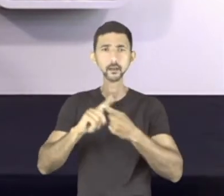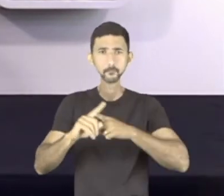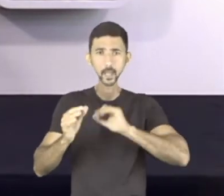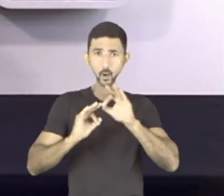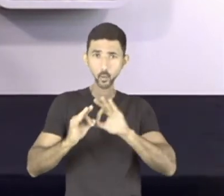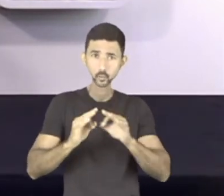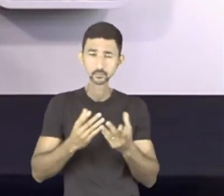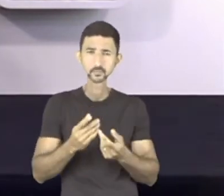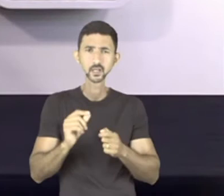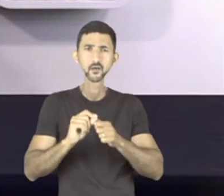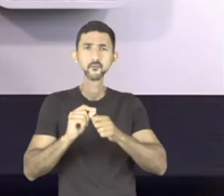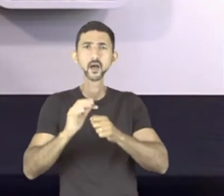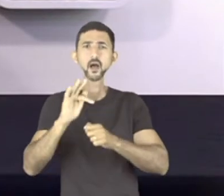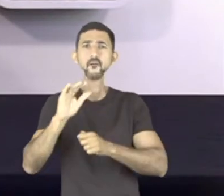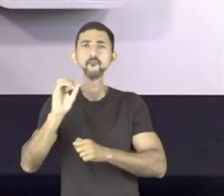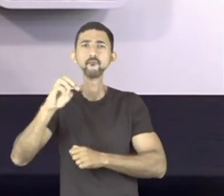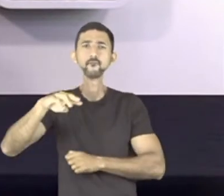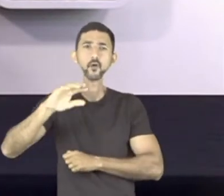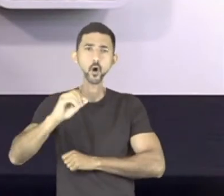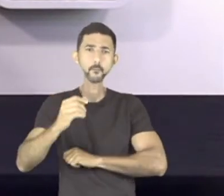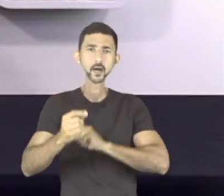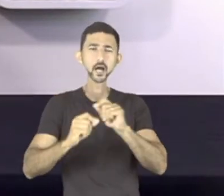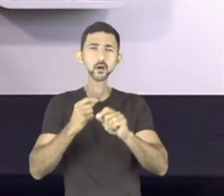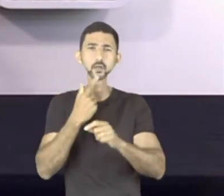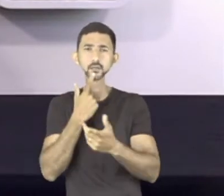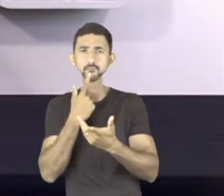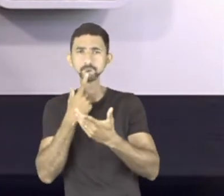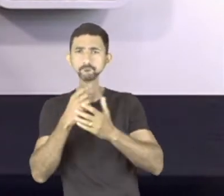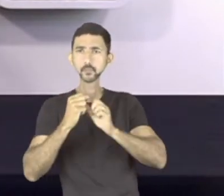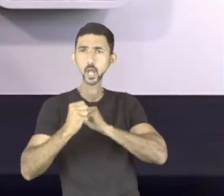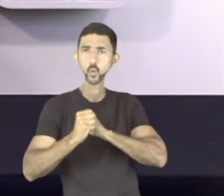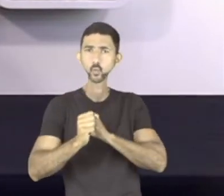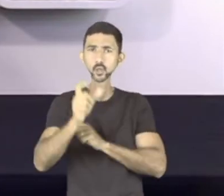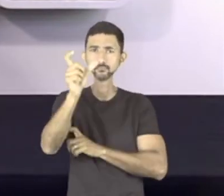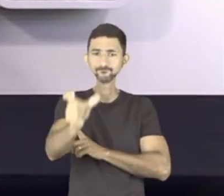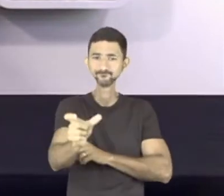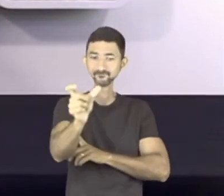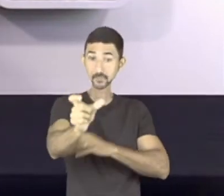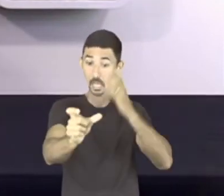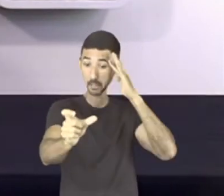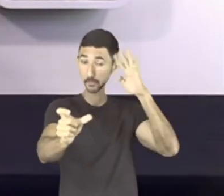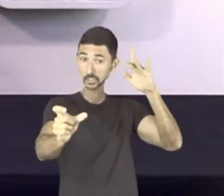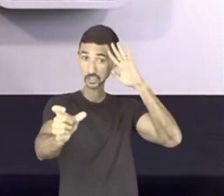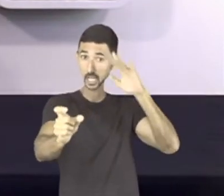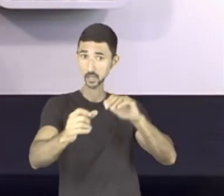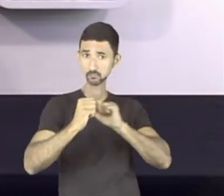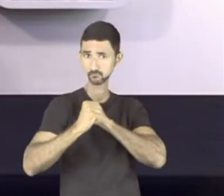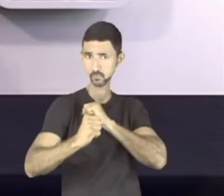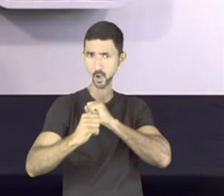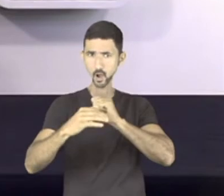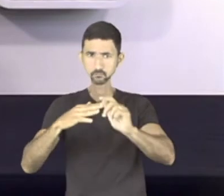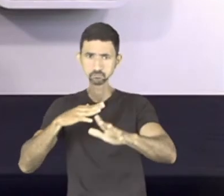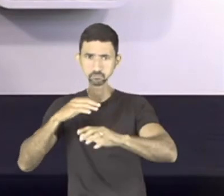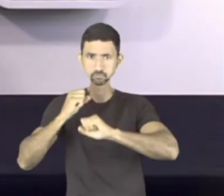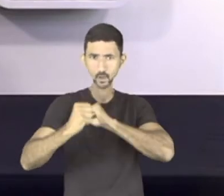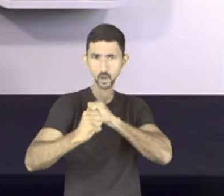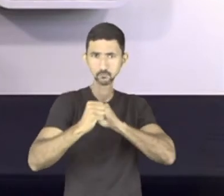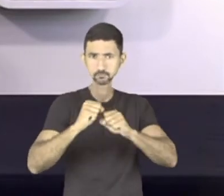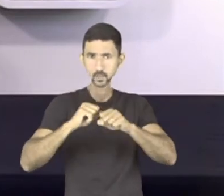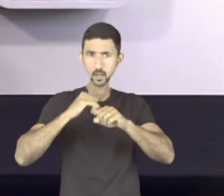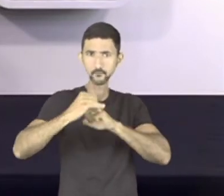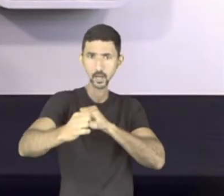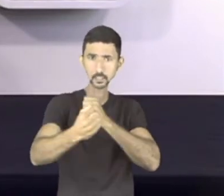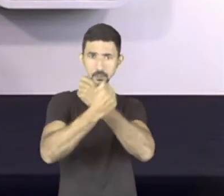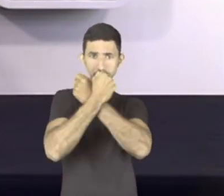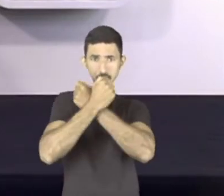são as chamadas formas. O que é uma forma? É uma luta com um adversário imaginário. Ou seja, são movimentos de